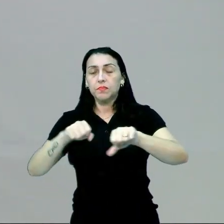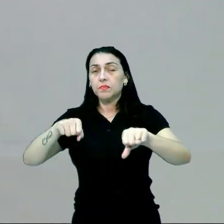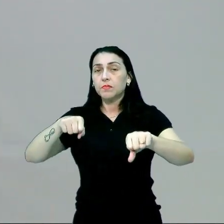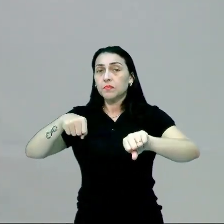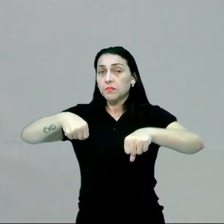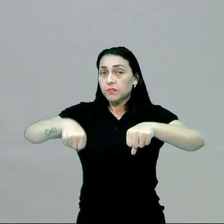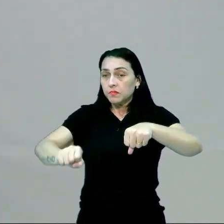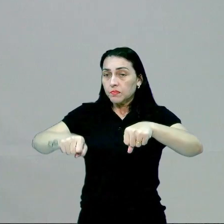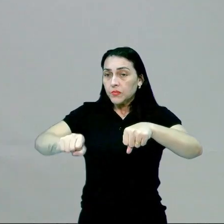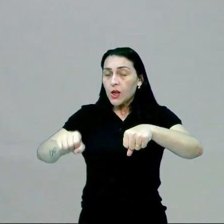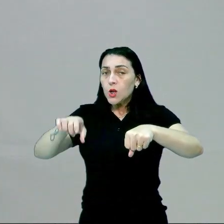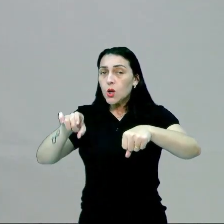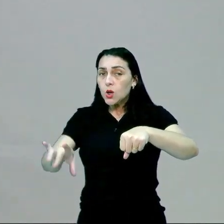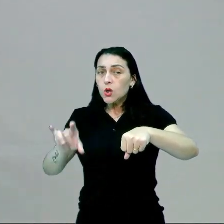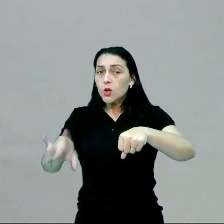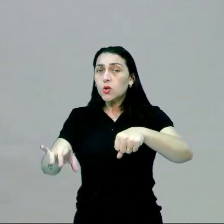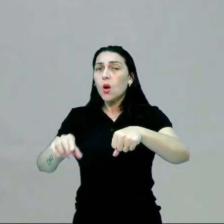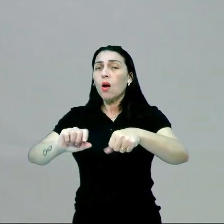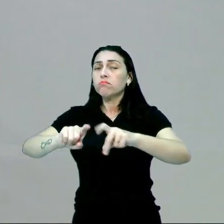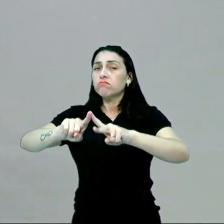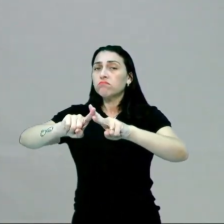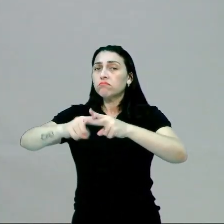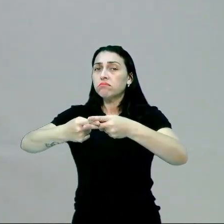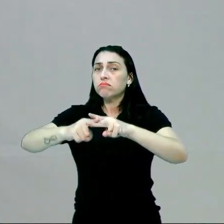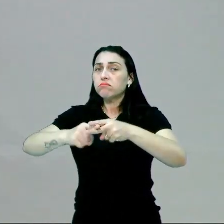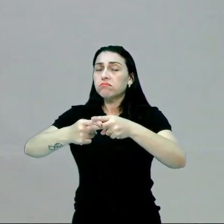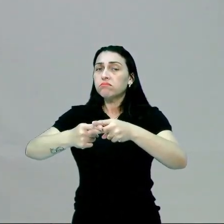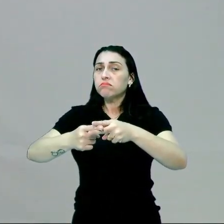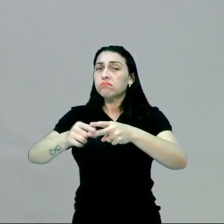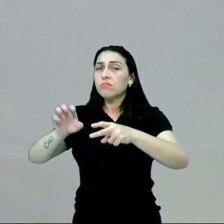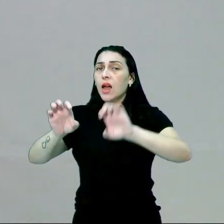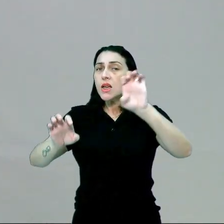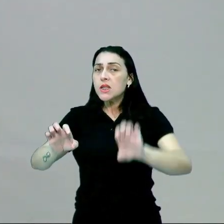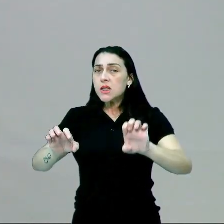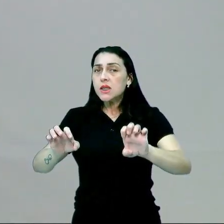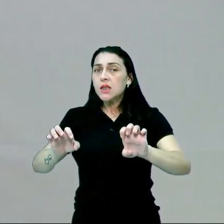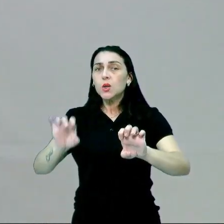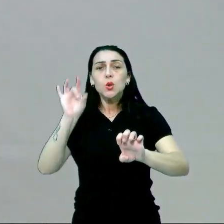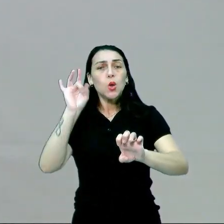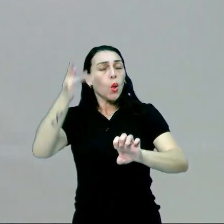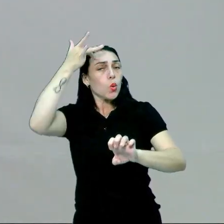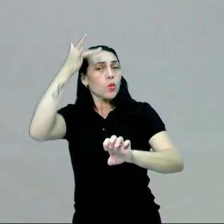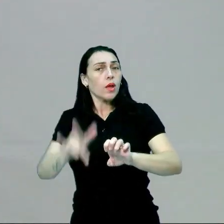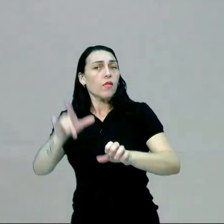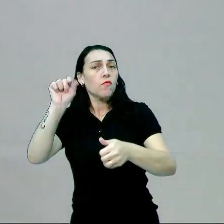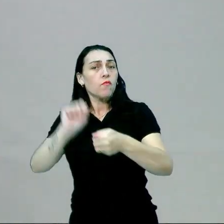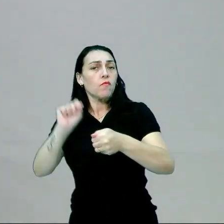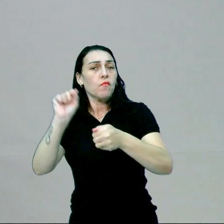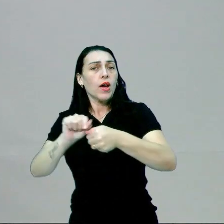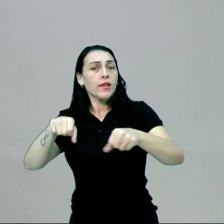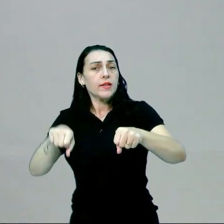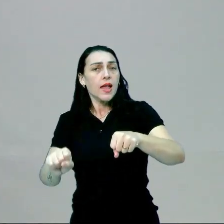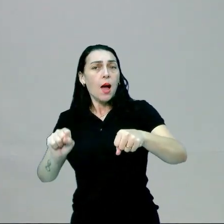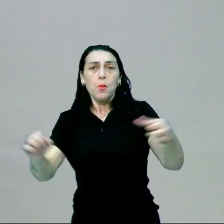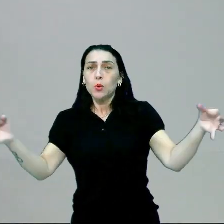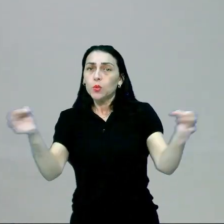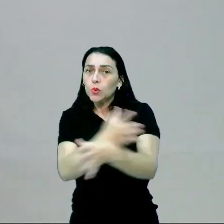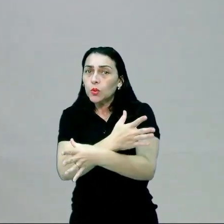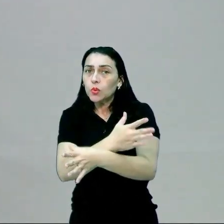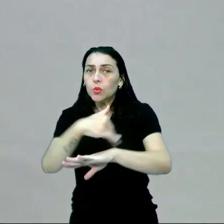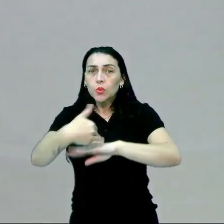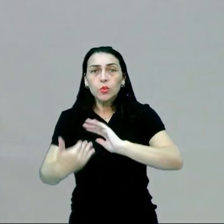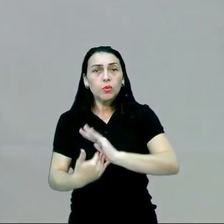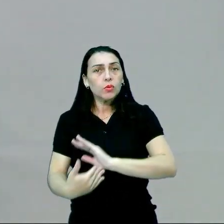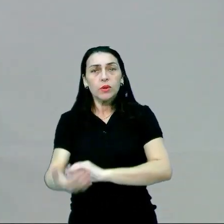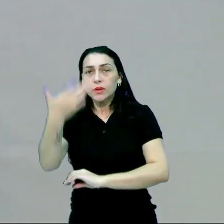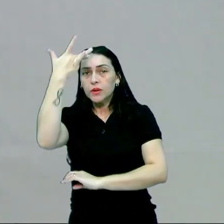motocicleta e eu só sei apertar um parafuso para a esquerda, só sei fazer isso. Eu não sei fazer a moto por completo.